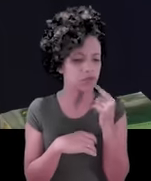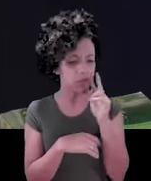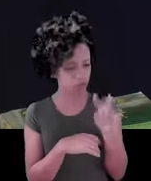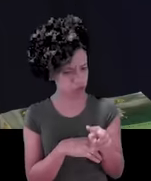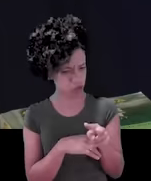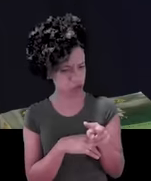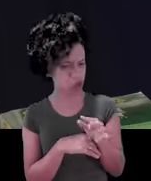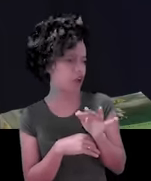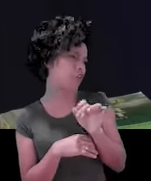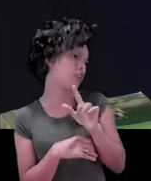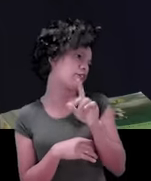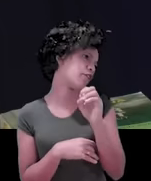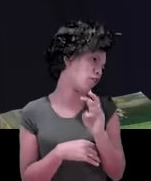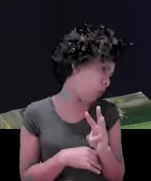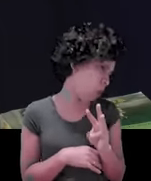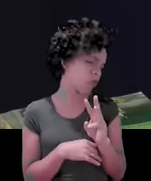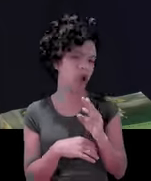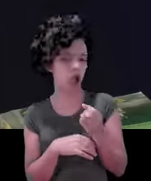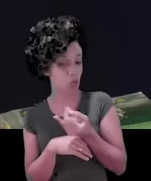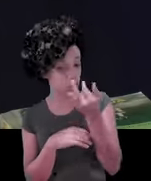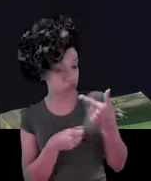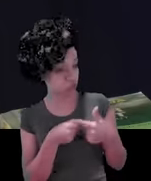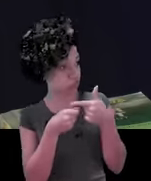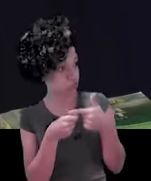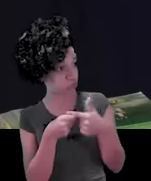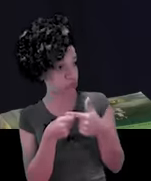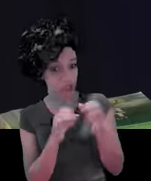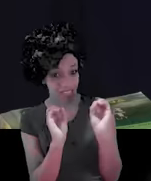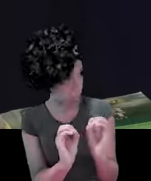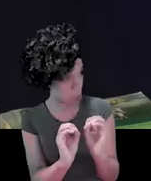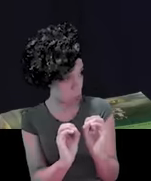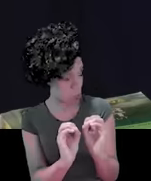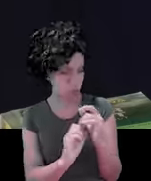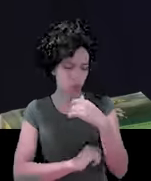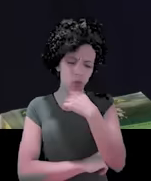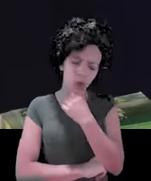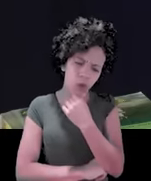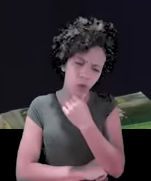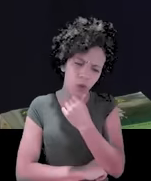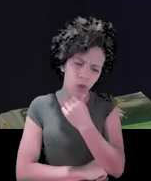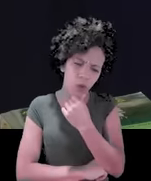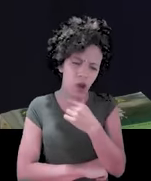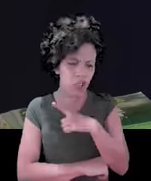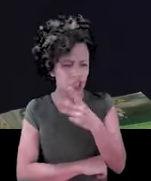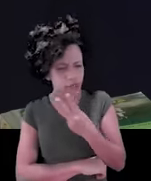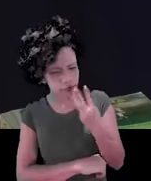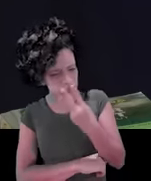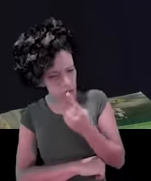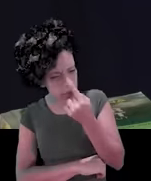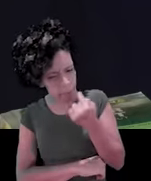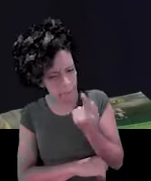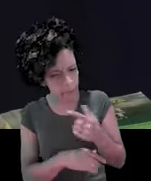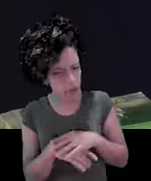eu vi que o fio flocão o instrumento que indica a quantidade de combustível entrando no motor 90 ficaram 3:30